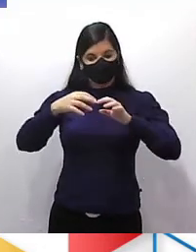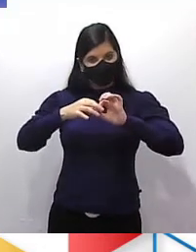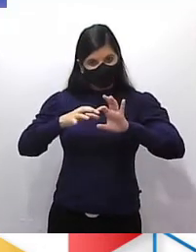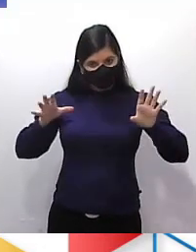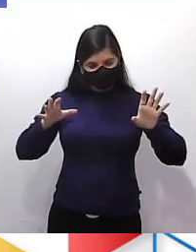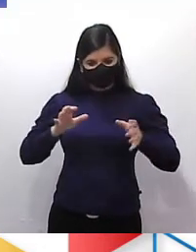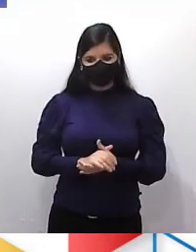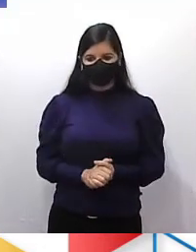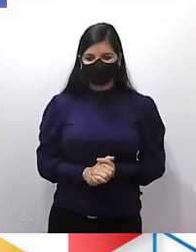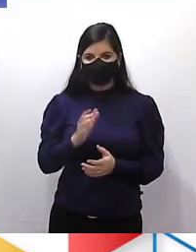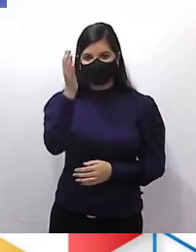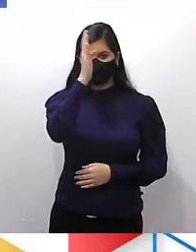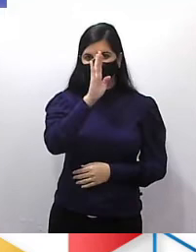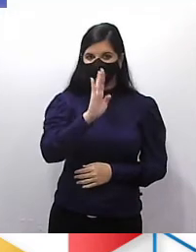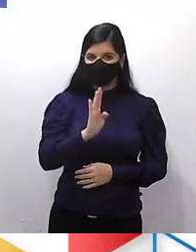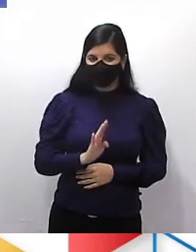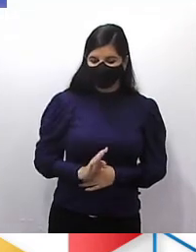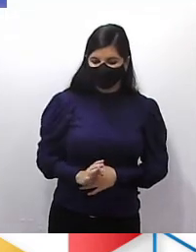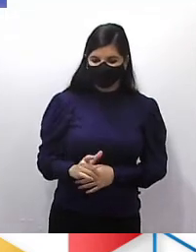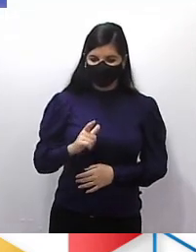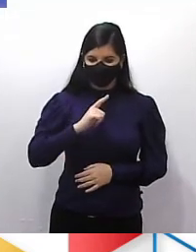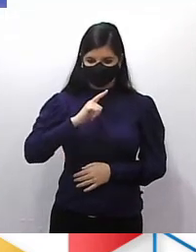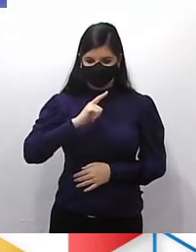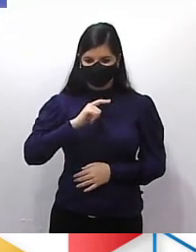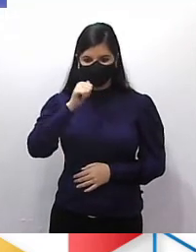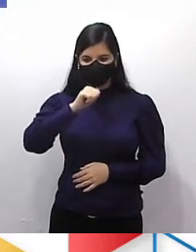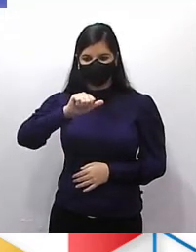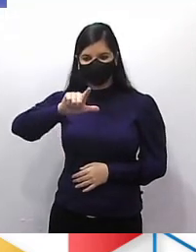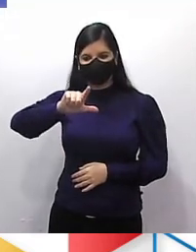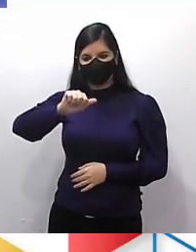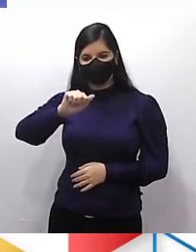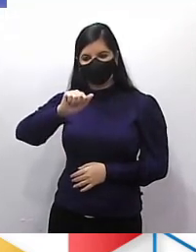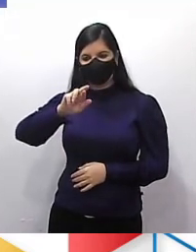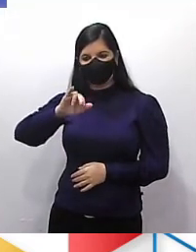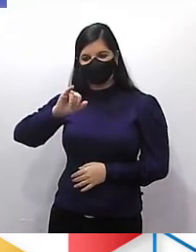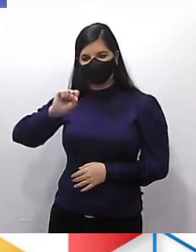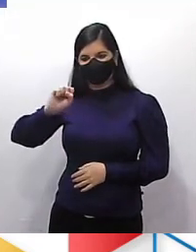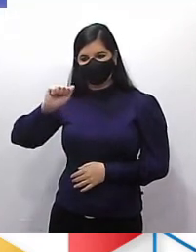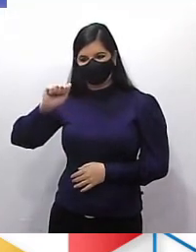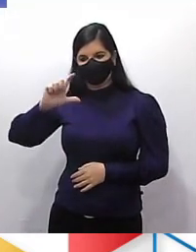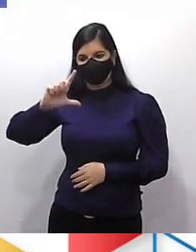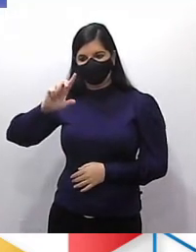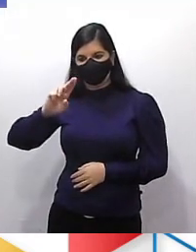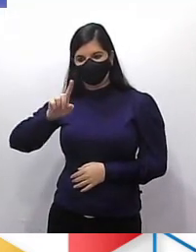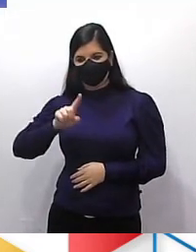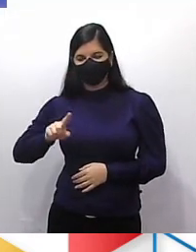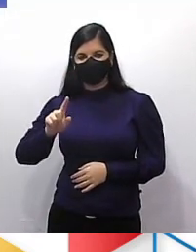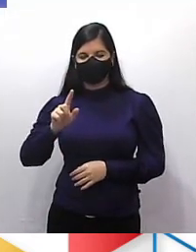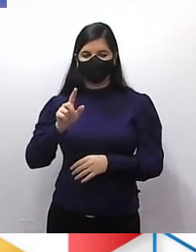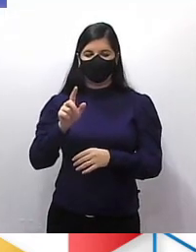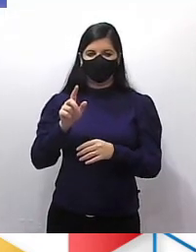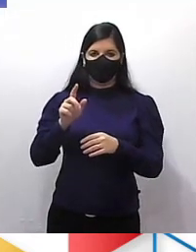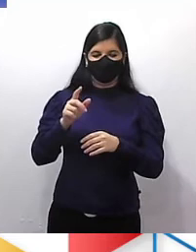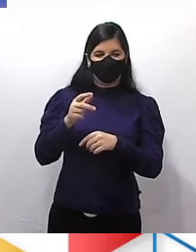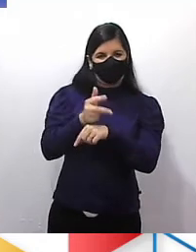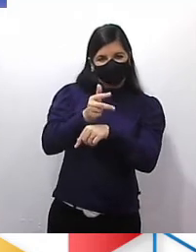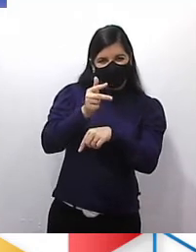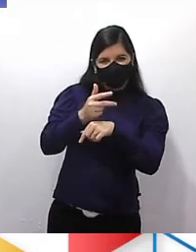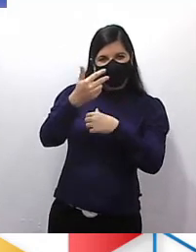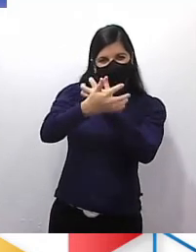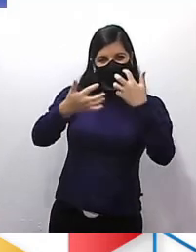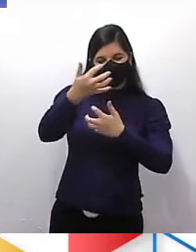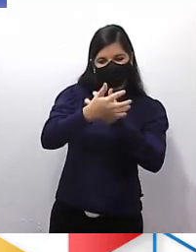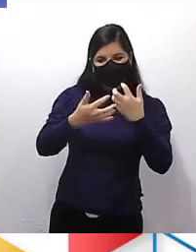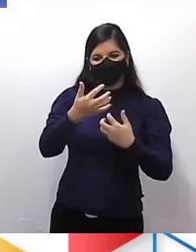produções. Aqui no Brasil, eu trouxe Larissa Luz no clipe Hipnose. Se você for lá no YouTube e colocar Larissa